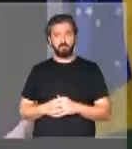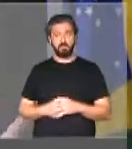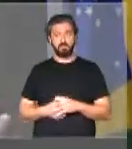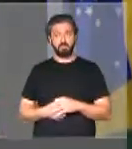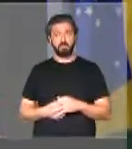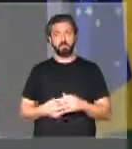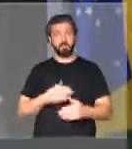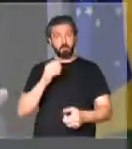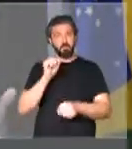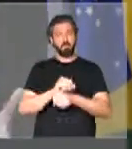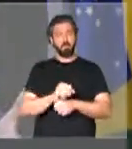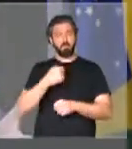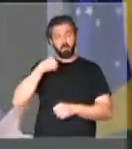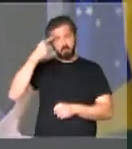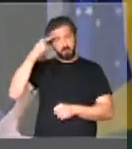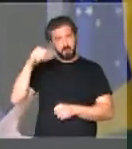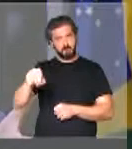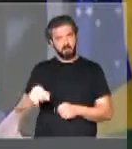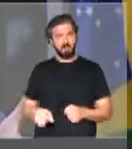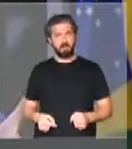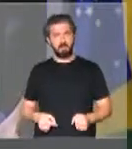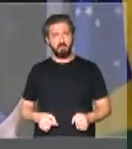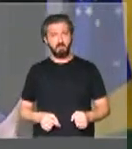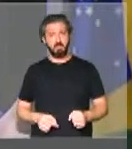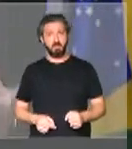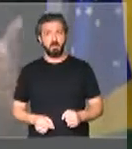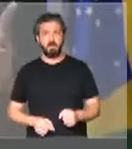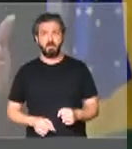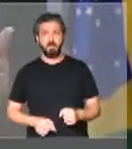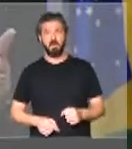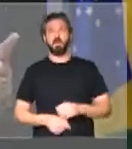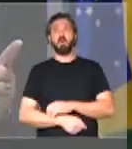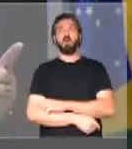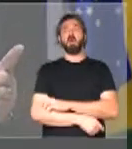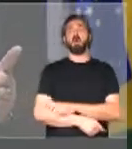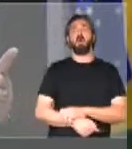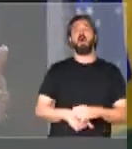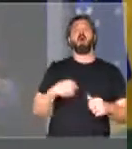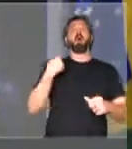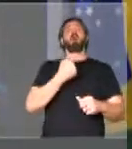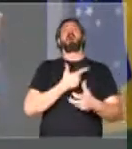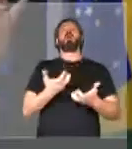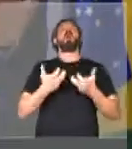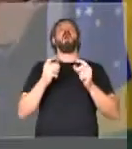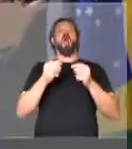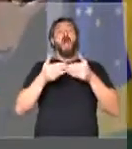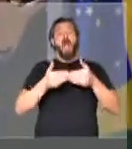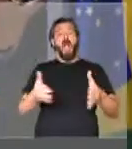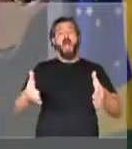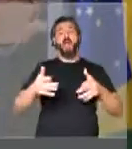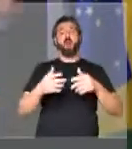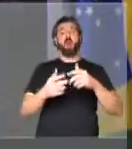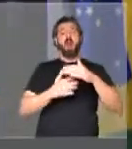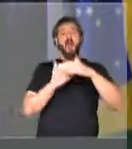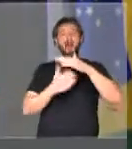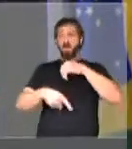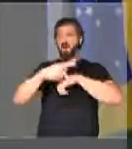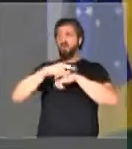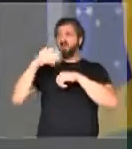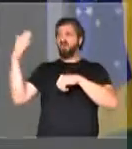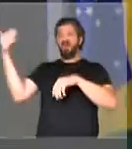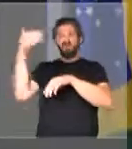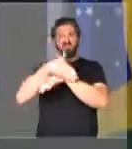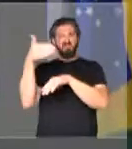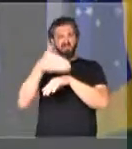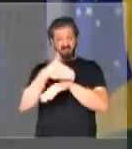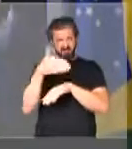Então temos que parar e observar. O que é que nós queremos fazer? Abrir o capital para a entrada